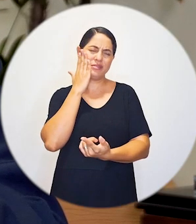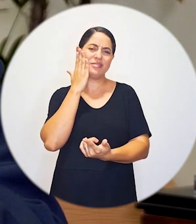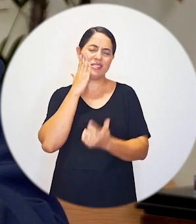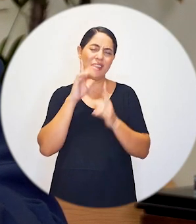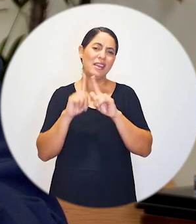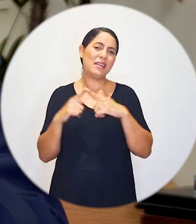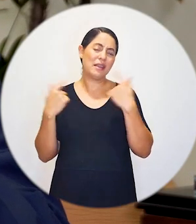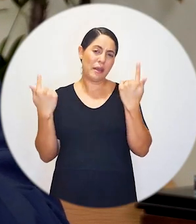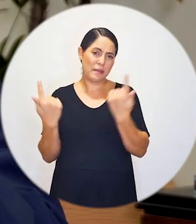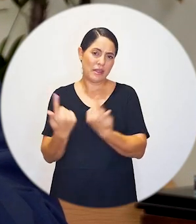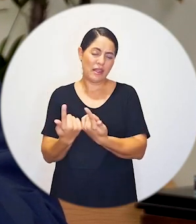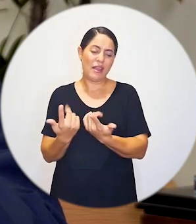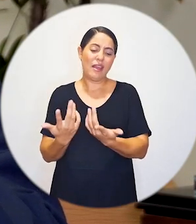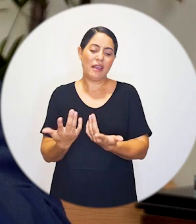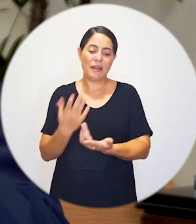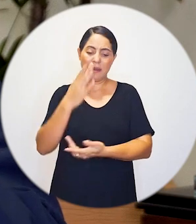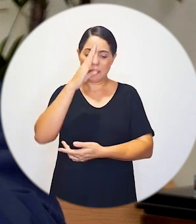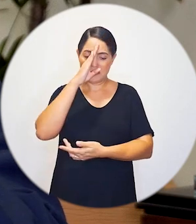que são